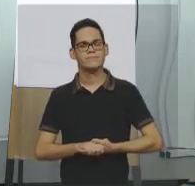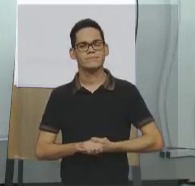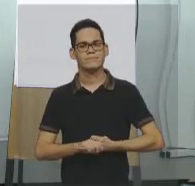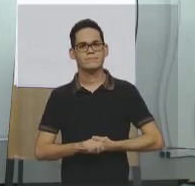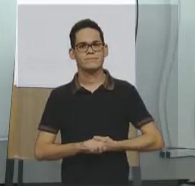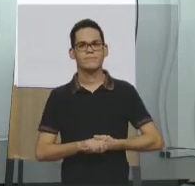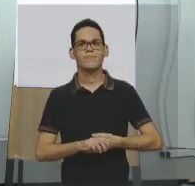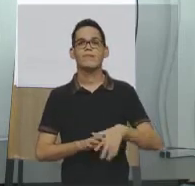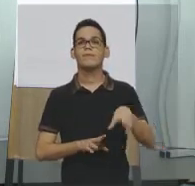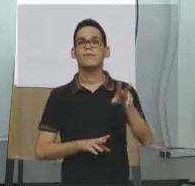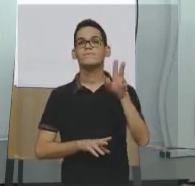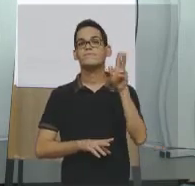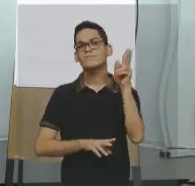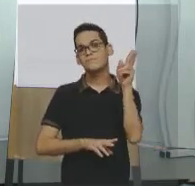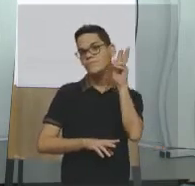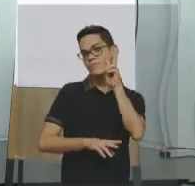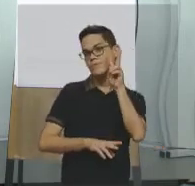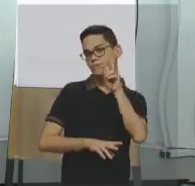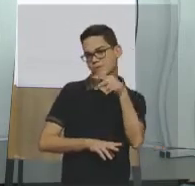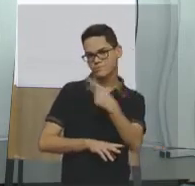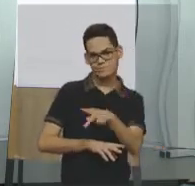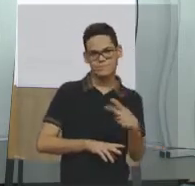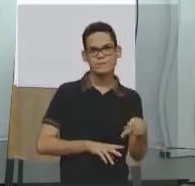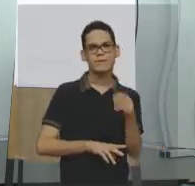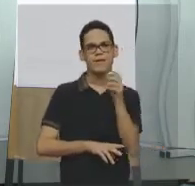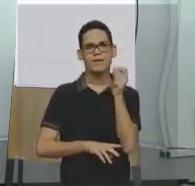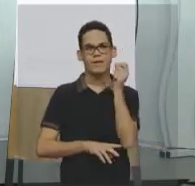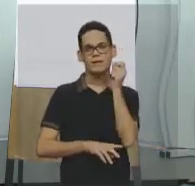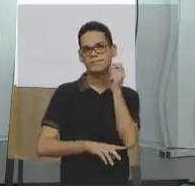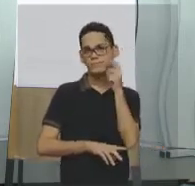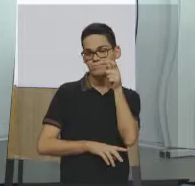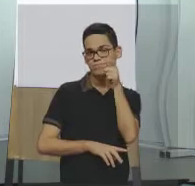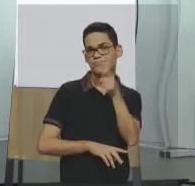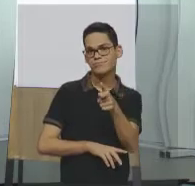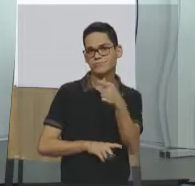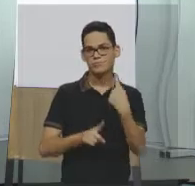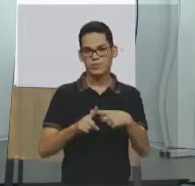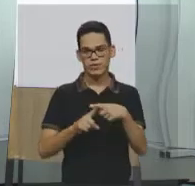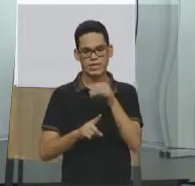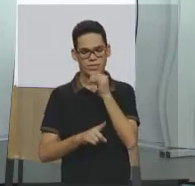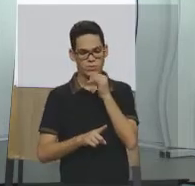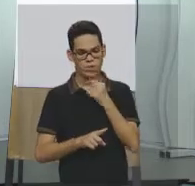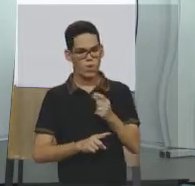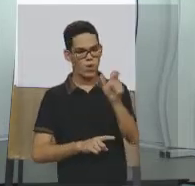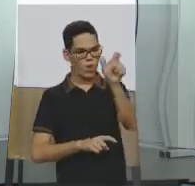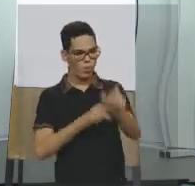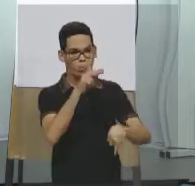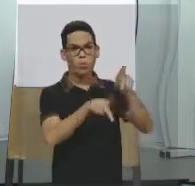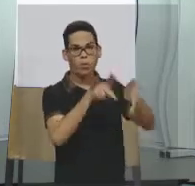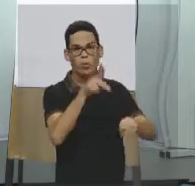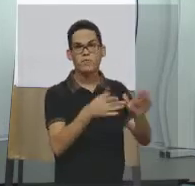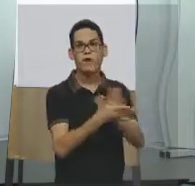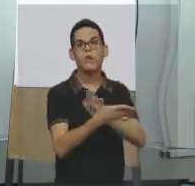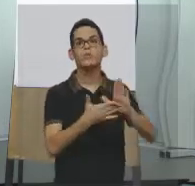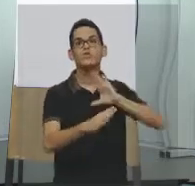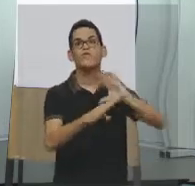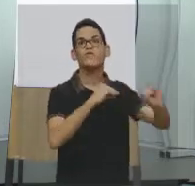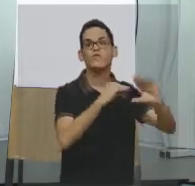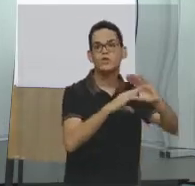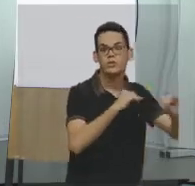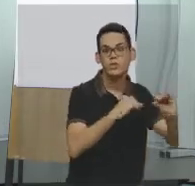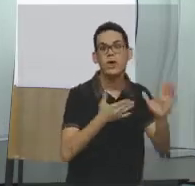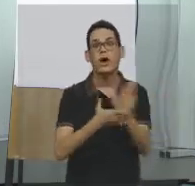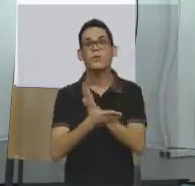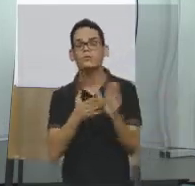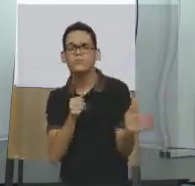é curiosa porque uma parte da população fugiu e uma parte ficou escondida em